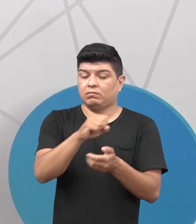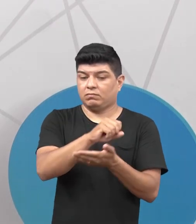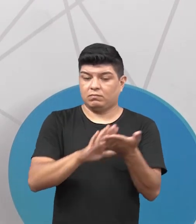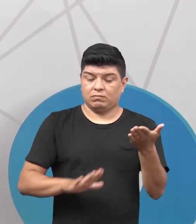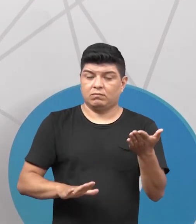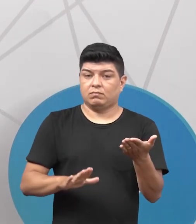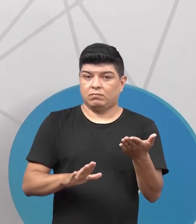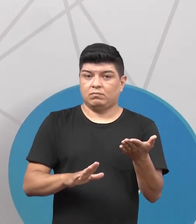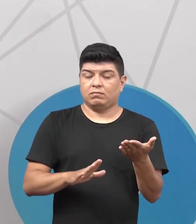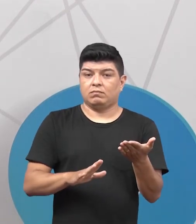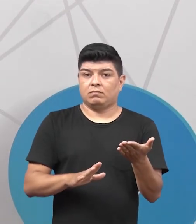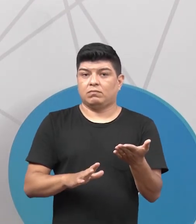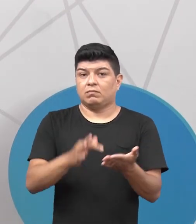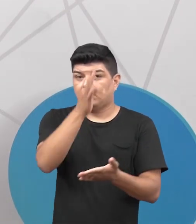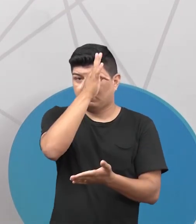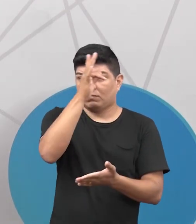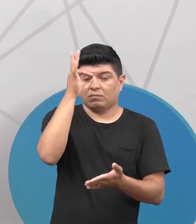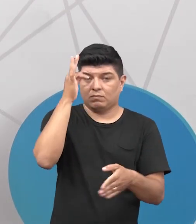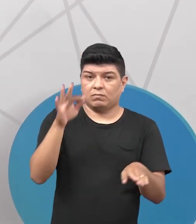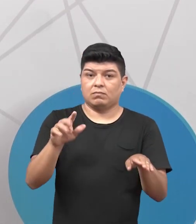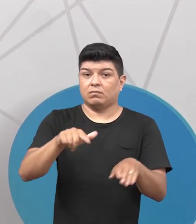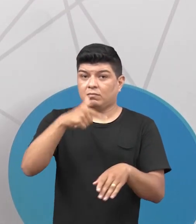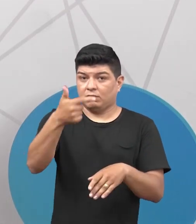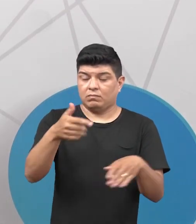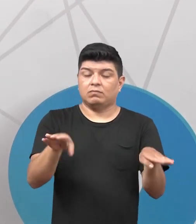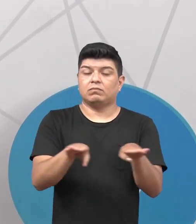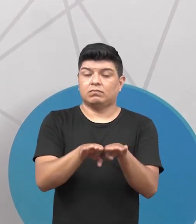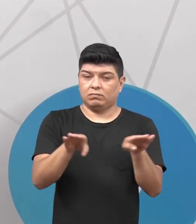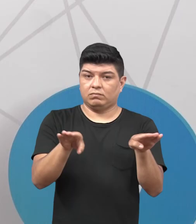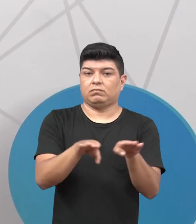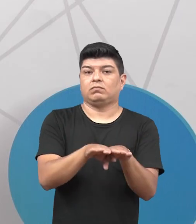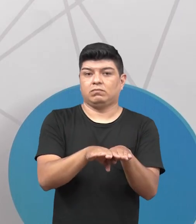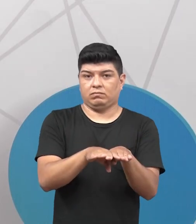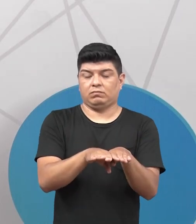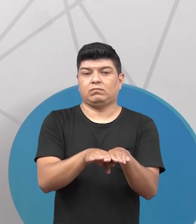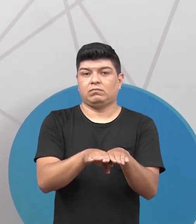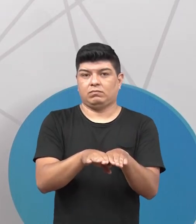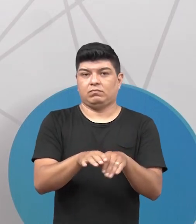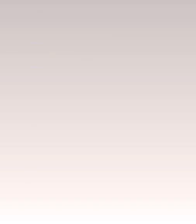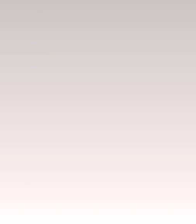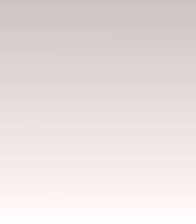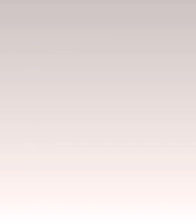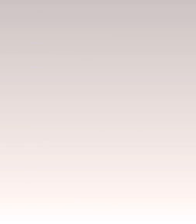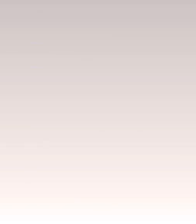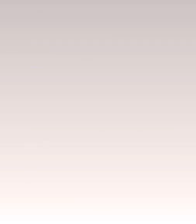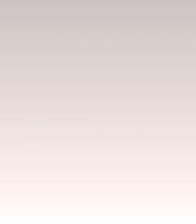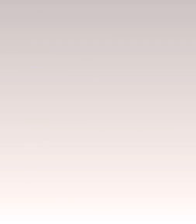exercícios, tanto na disciplina de filosofia, quanto nas demais disciplinas.